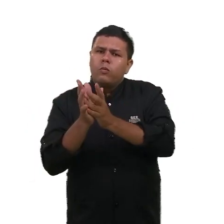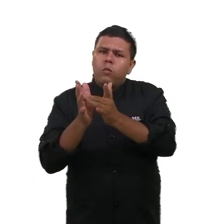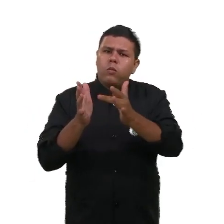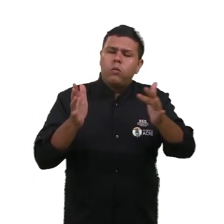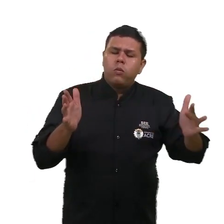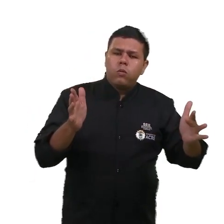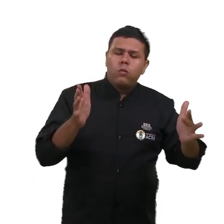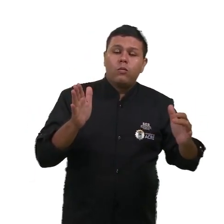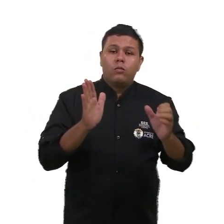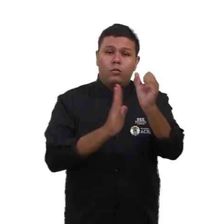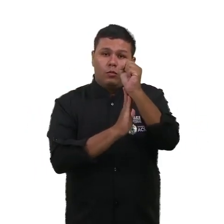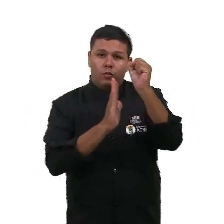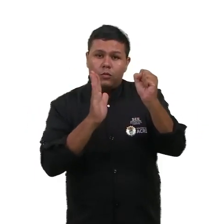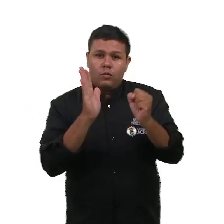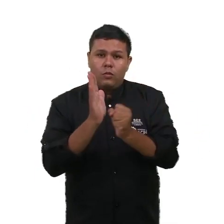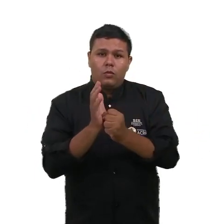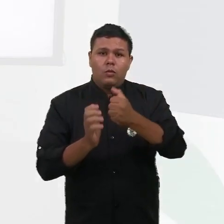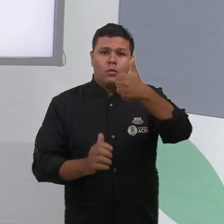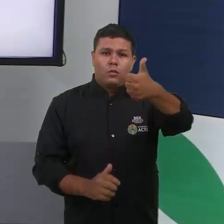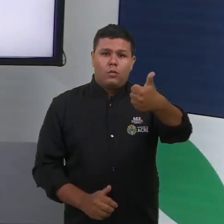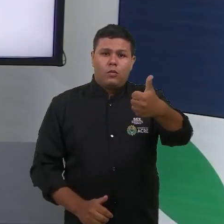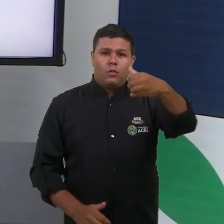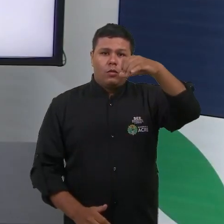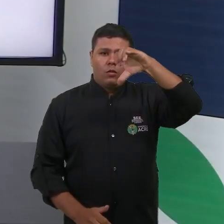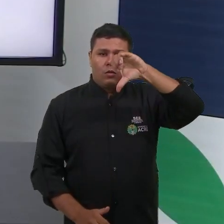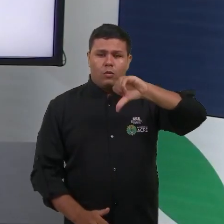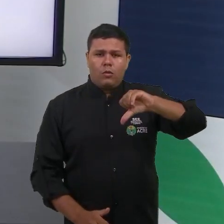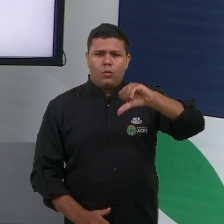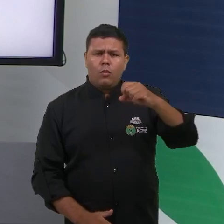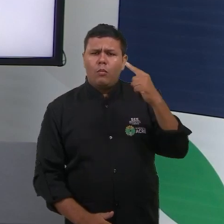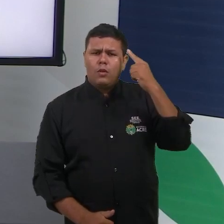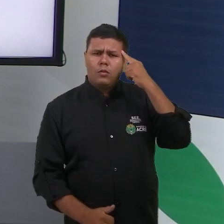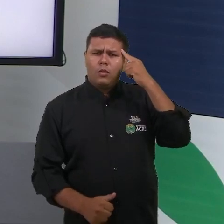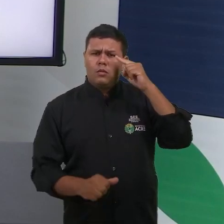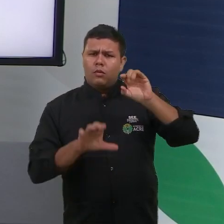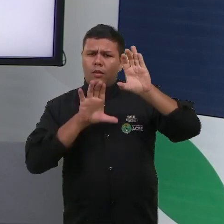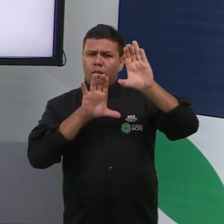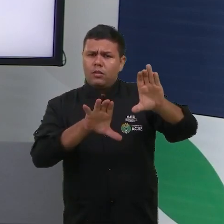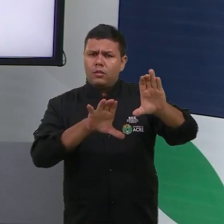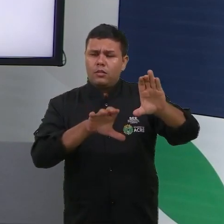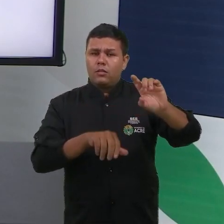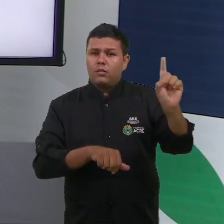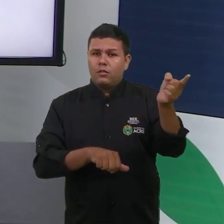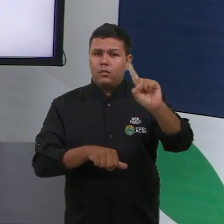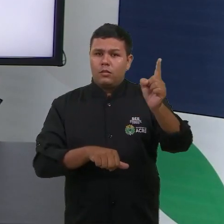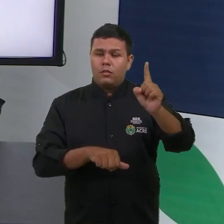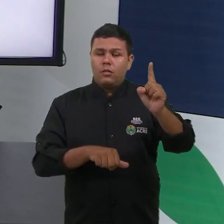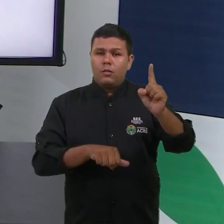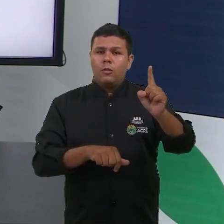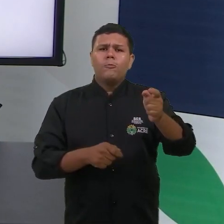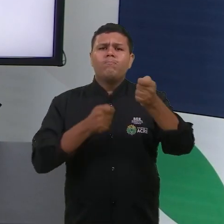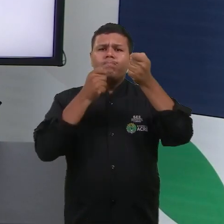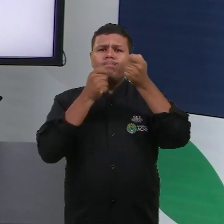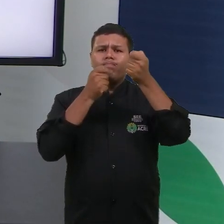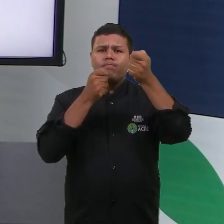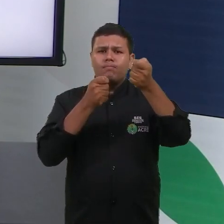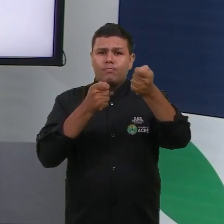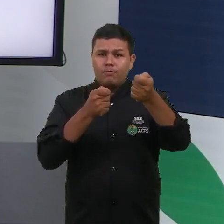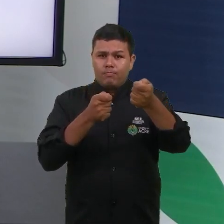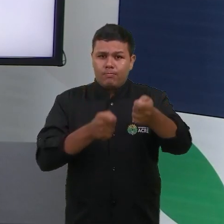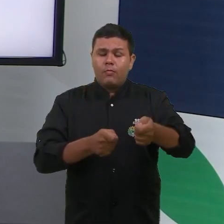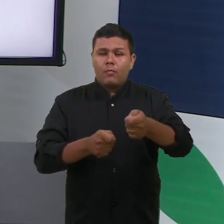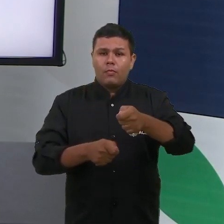do século XIX, não era essa ideia que predominava, pelo contrário, era o fixismo, que quer dizer o quê? Que